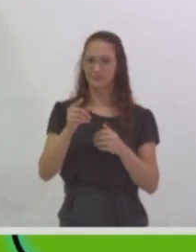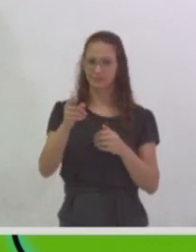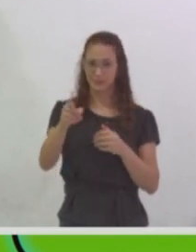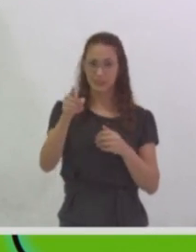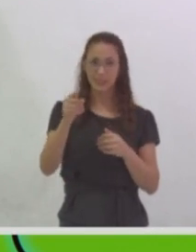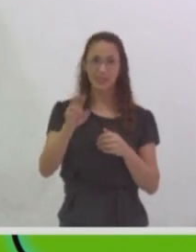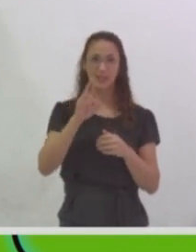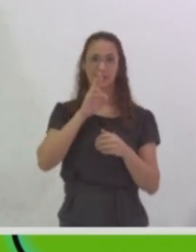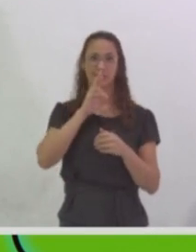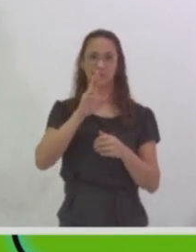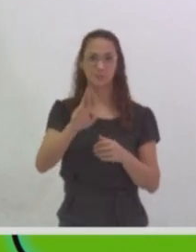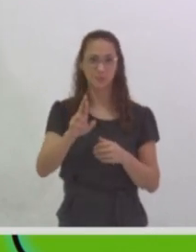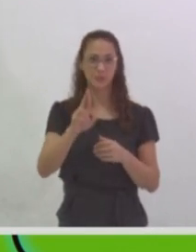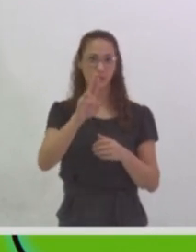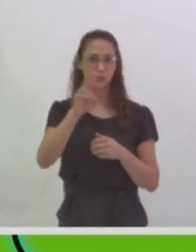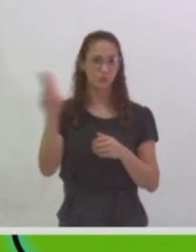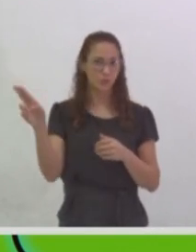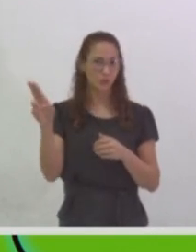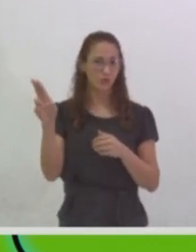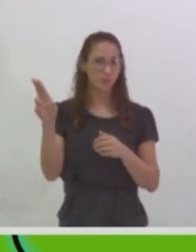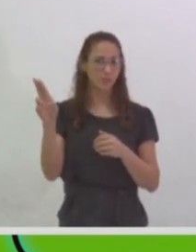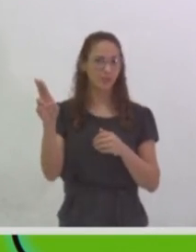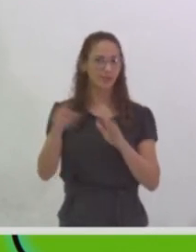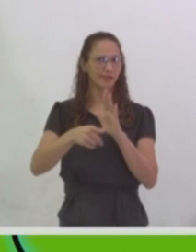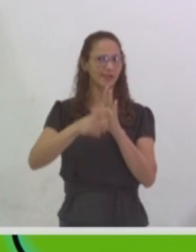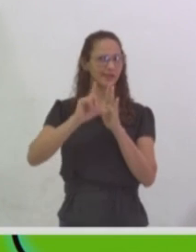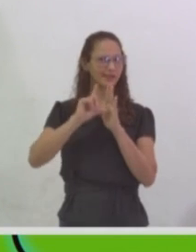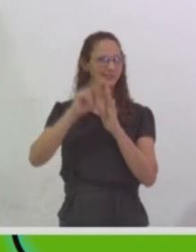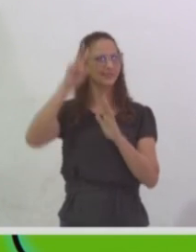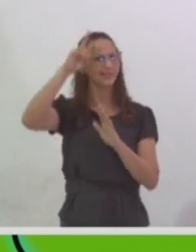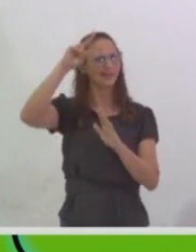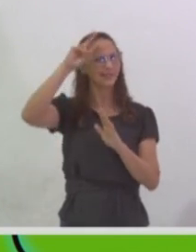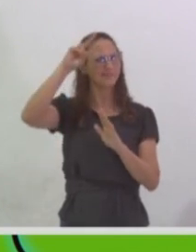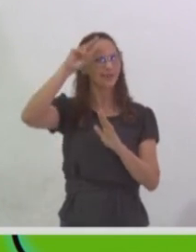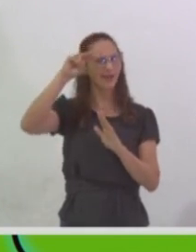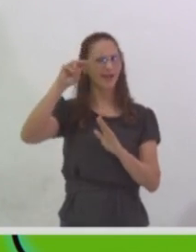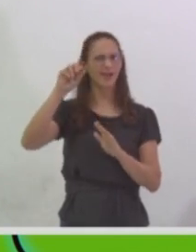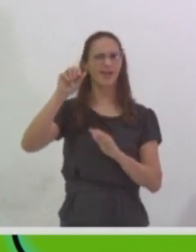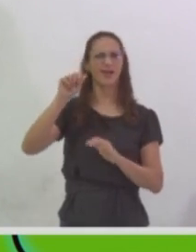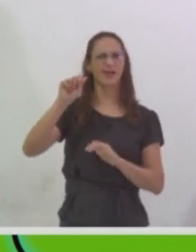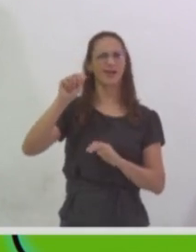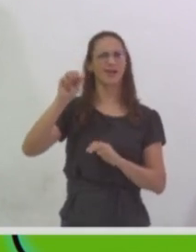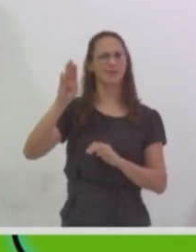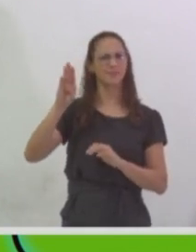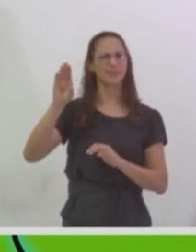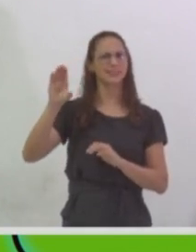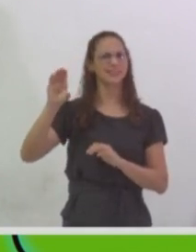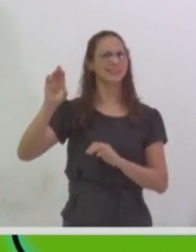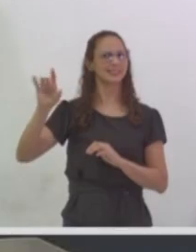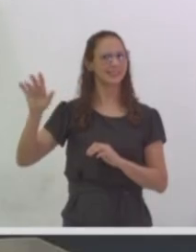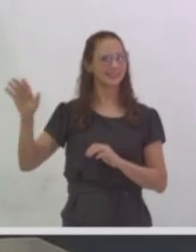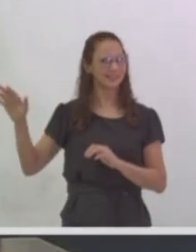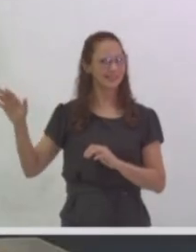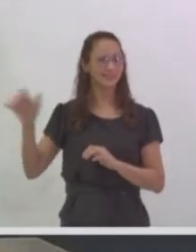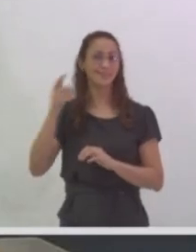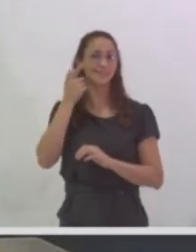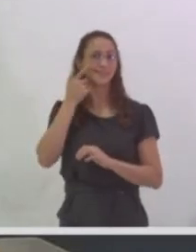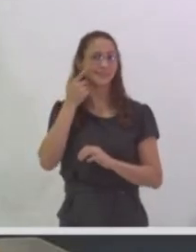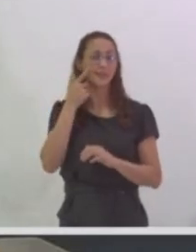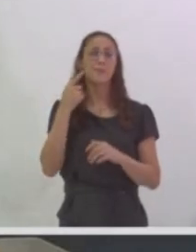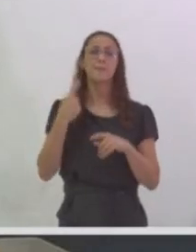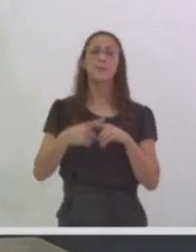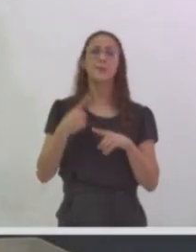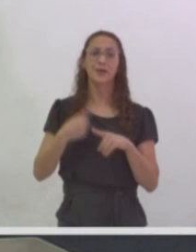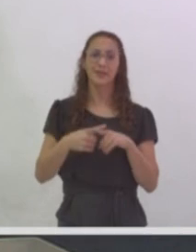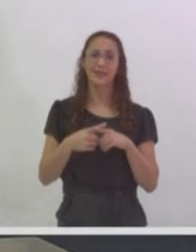nome do personagem, vamos lembrar um pouco do nosso alfabeto, porque para escrever o nome, olha aqui para mim, ó. Presta atenção aqui, ó. Para